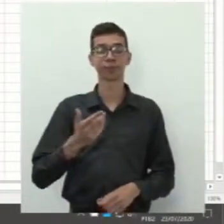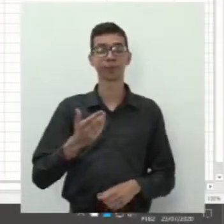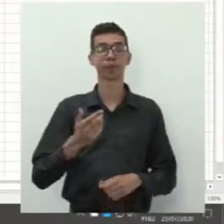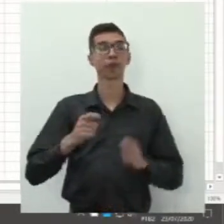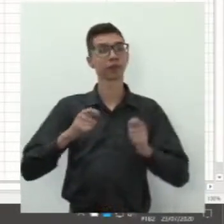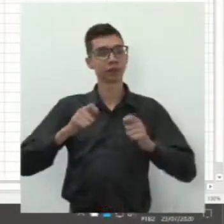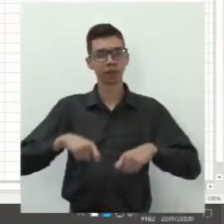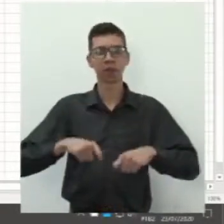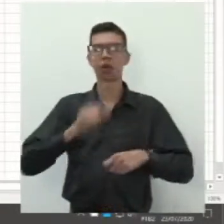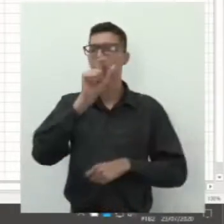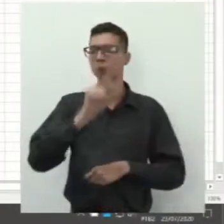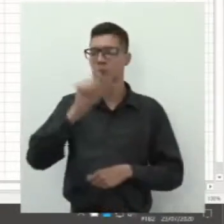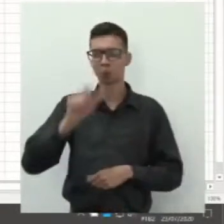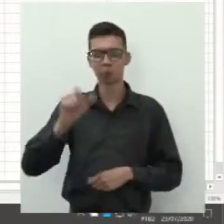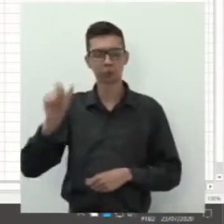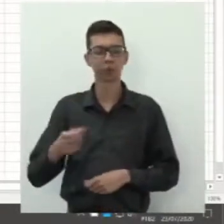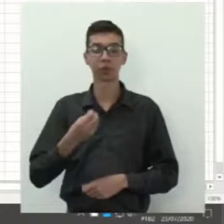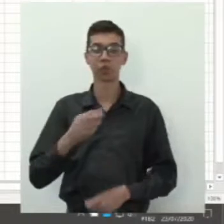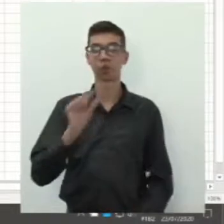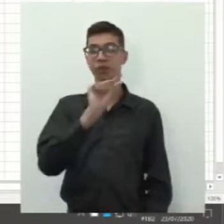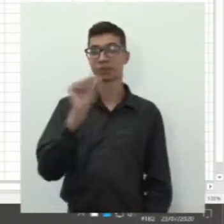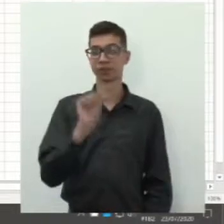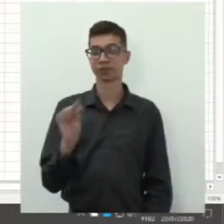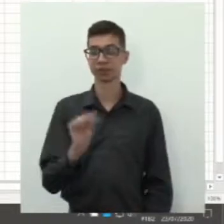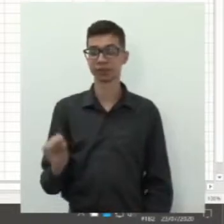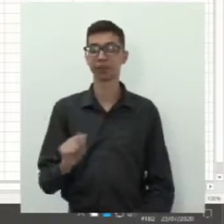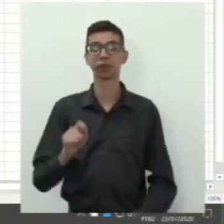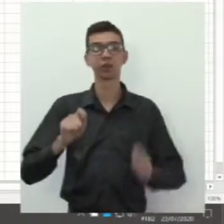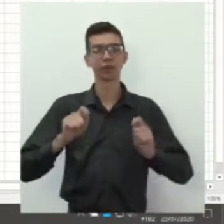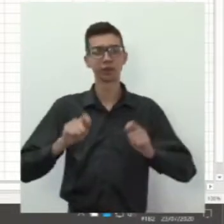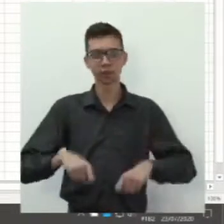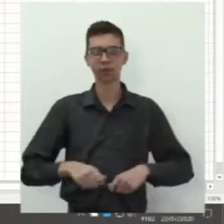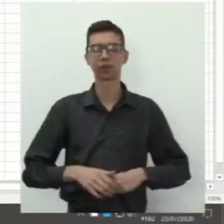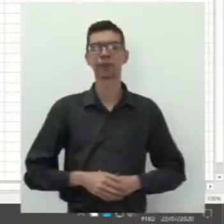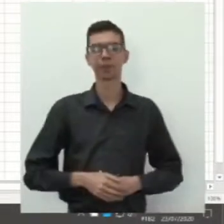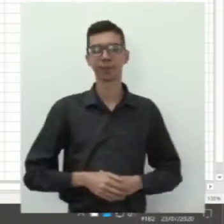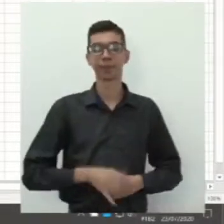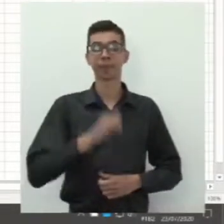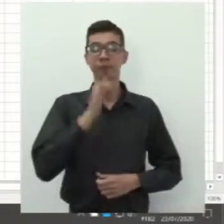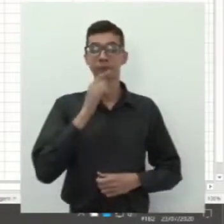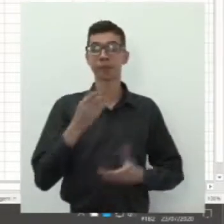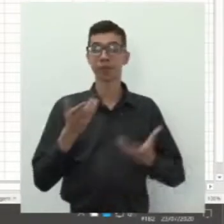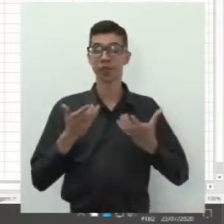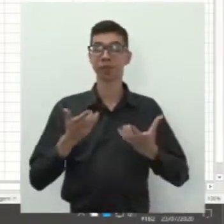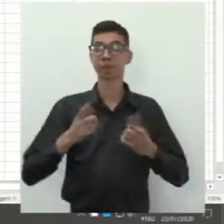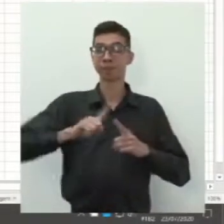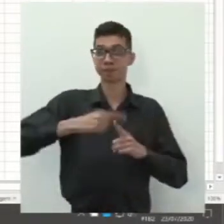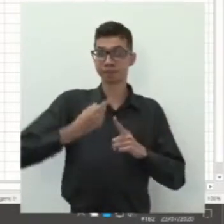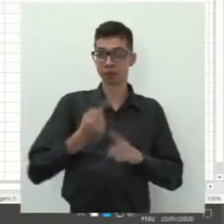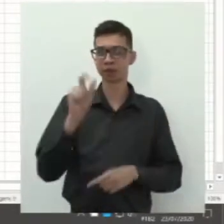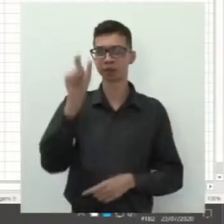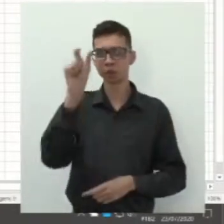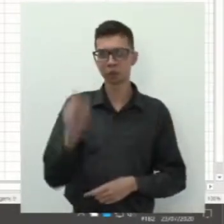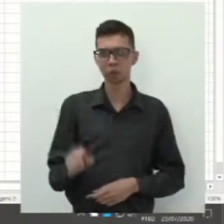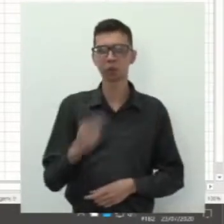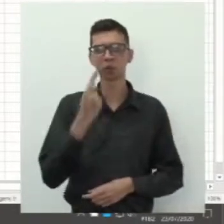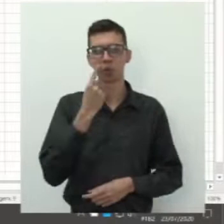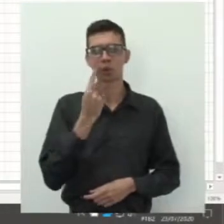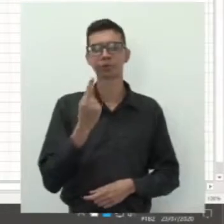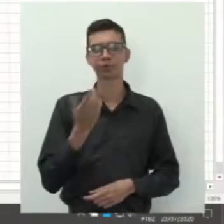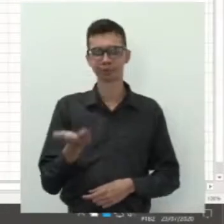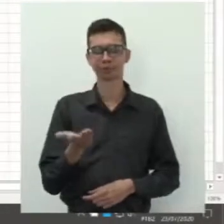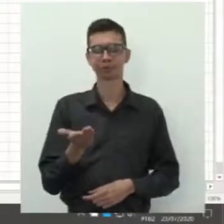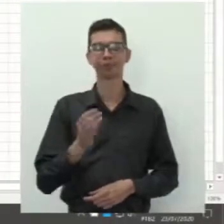quiser. Então, caso você tenha que inserir uma coluna, você vem na coluna aqui, ó, vou na letra E, coloco